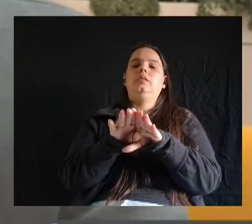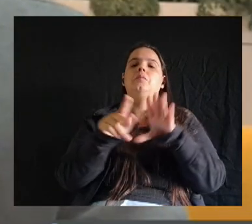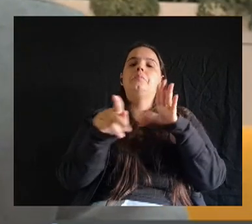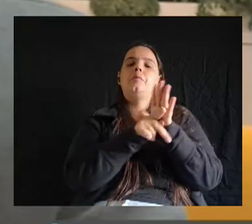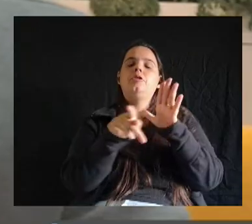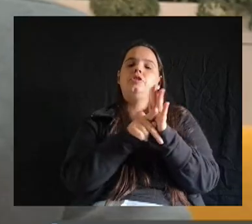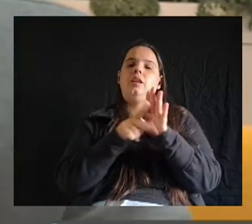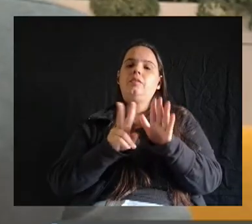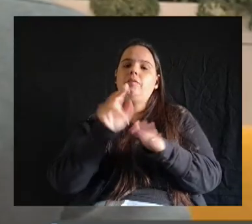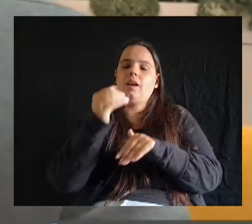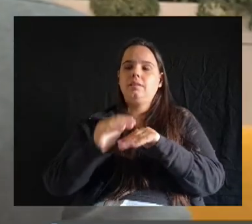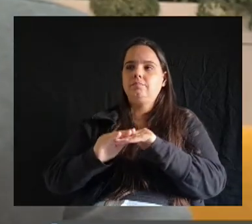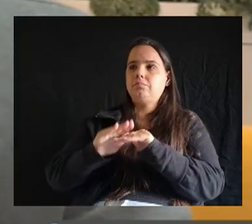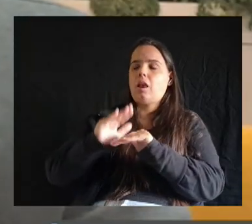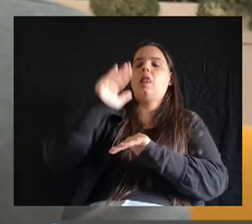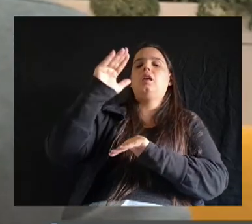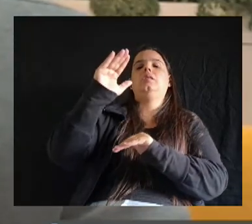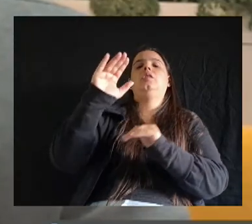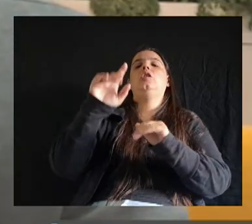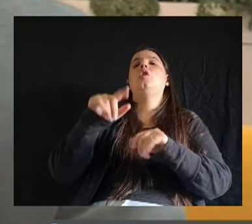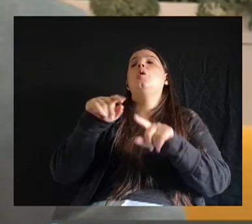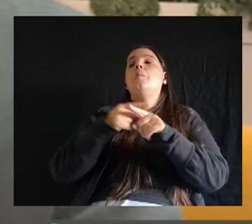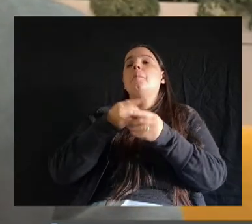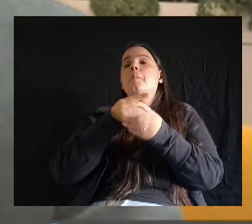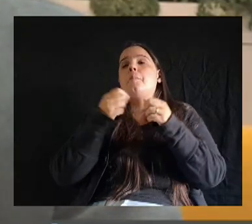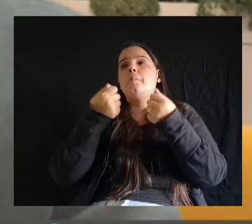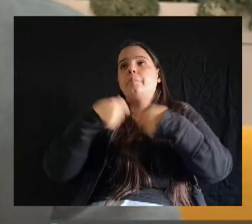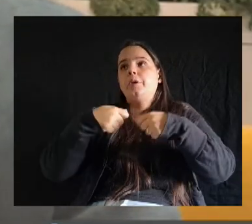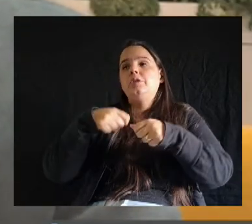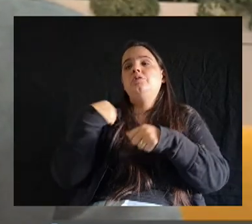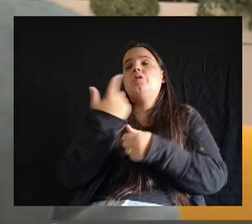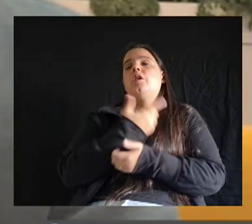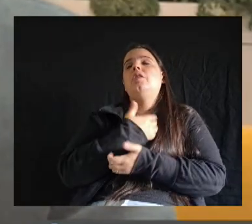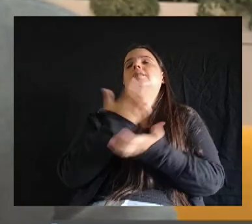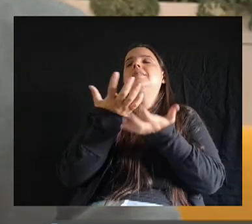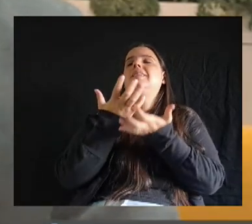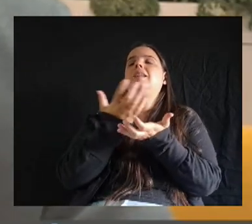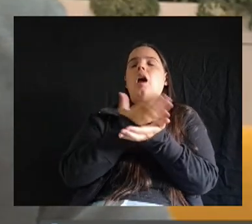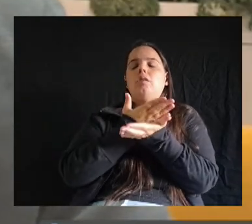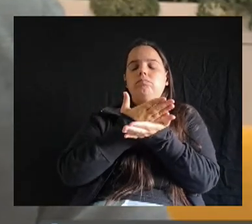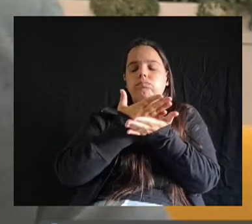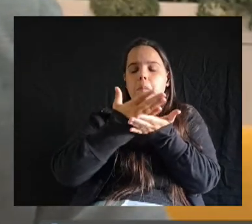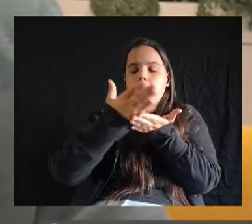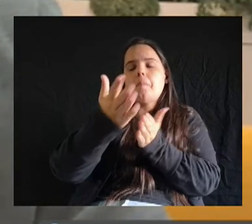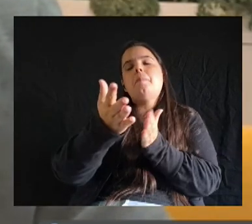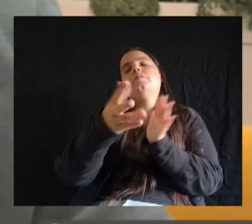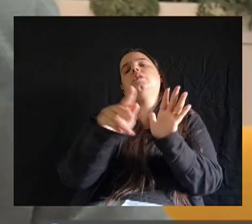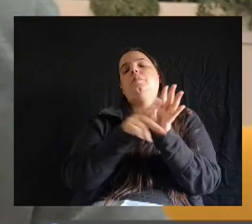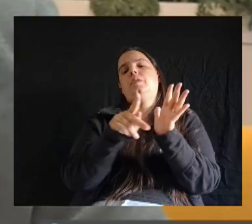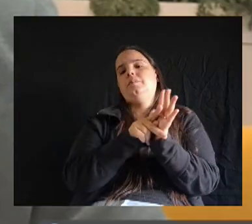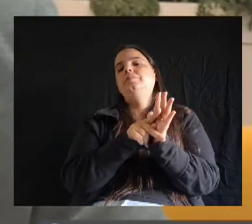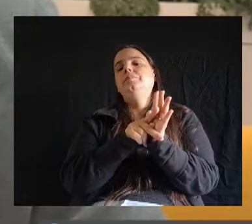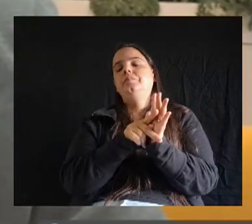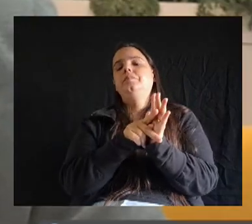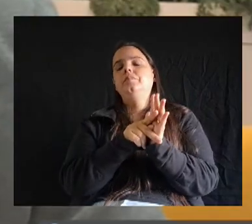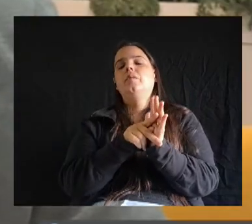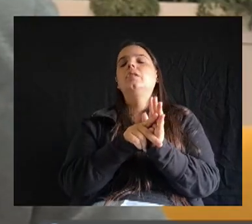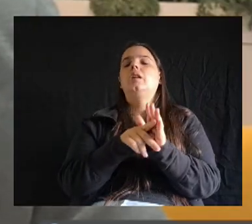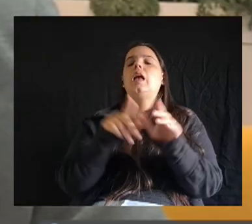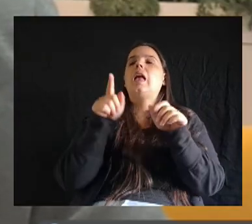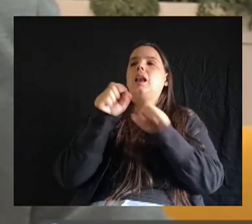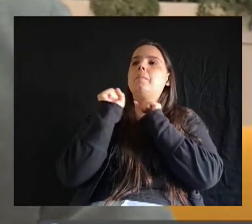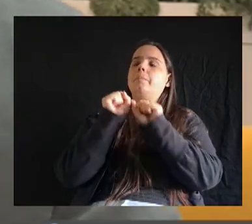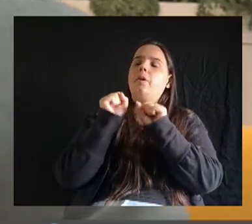né, e quer que esse projeto continue, mesmo que seja em outras fases, com outros objetivos, mas certamente ele tem esse potencial de